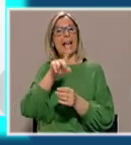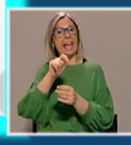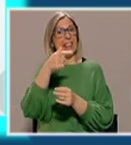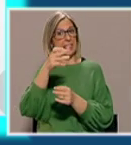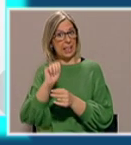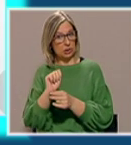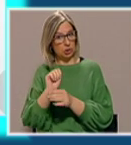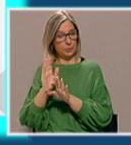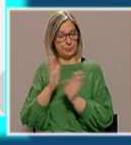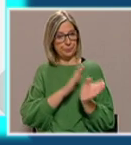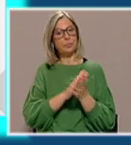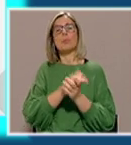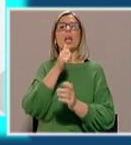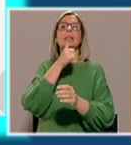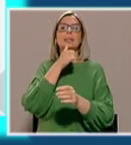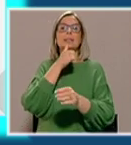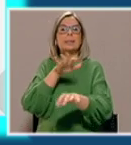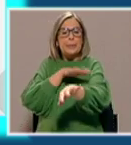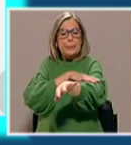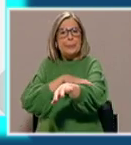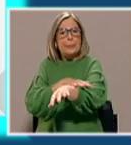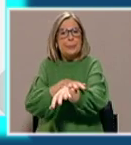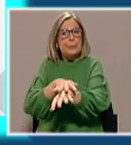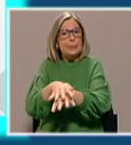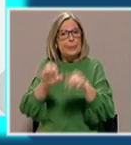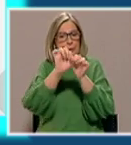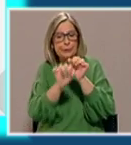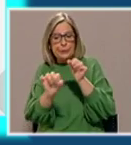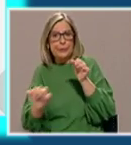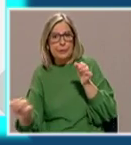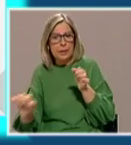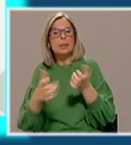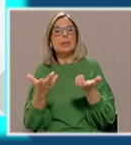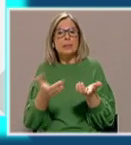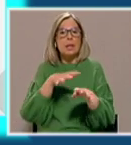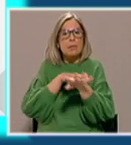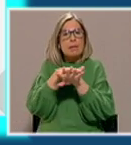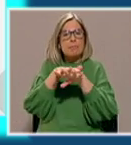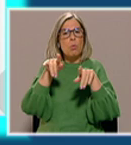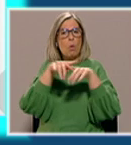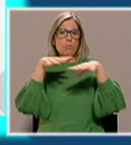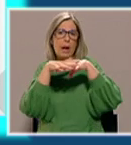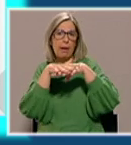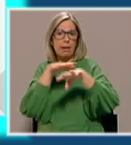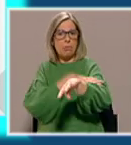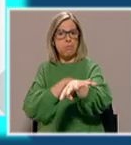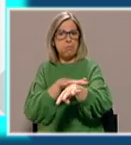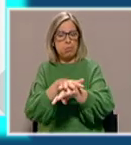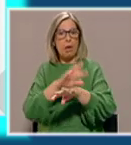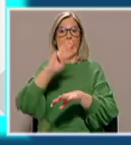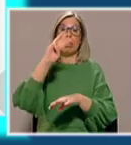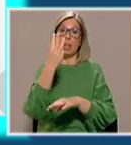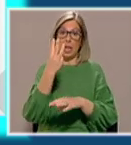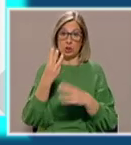sanguíneos constituem uma rede de canais através dos quais circula o sangue e são de três tipos